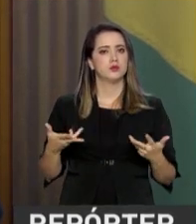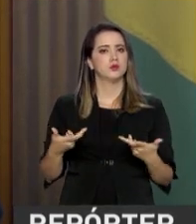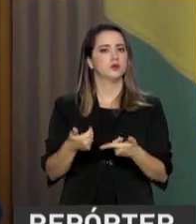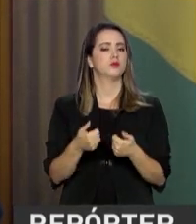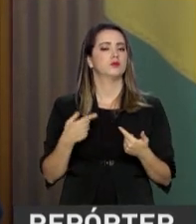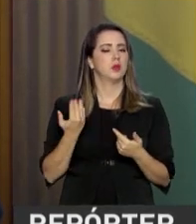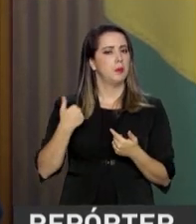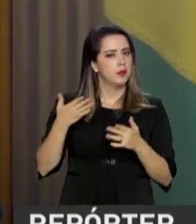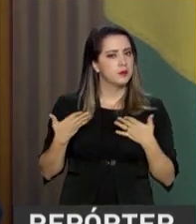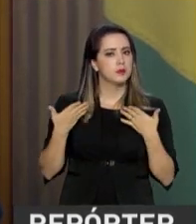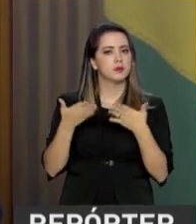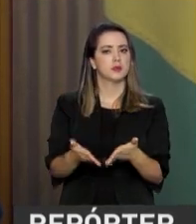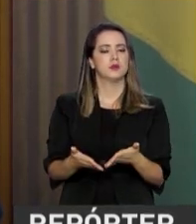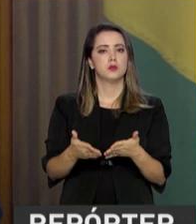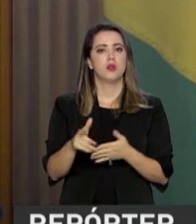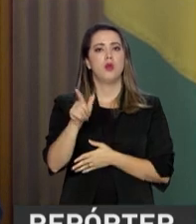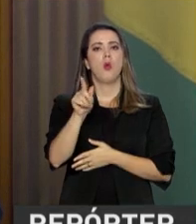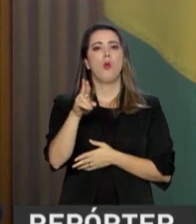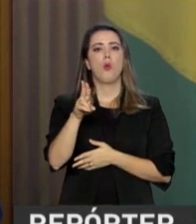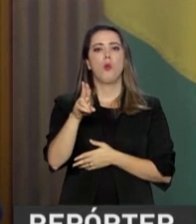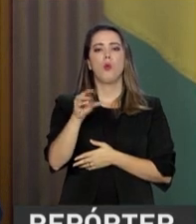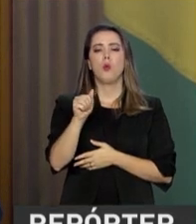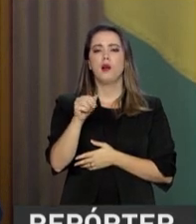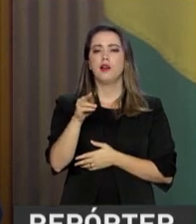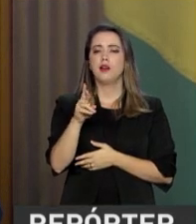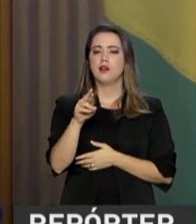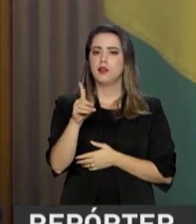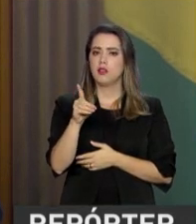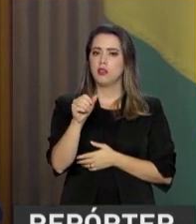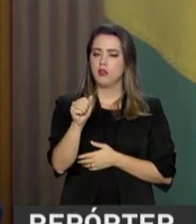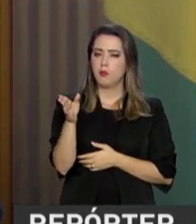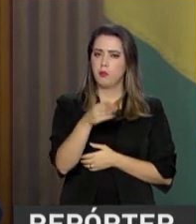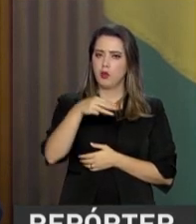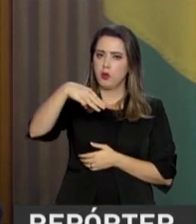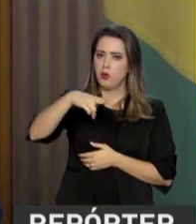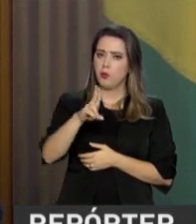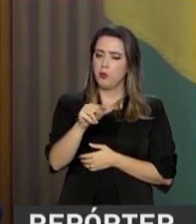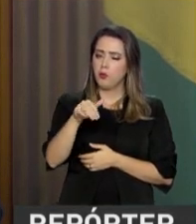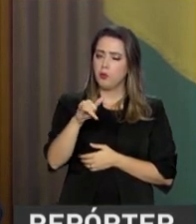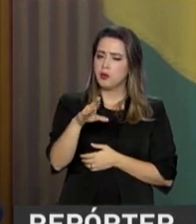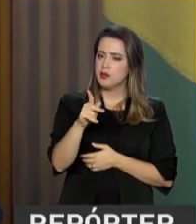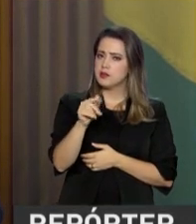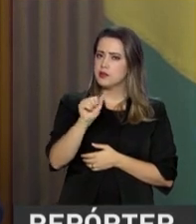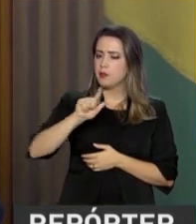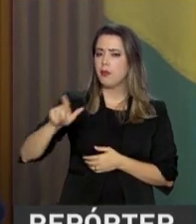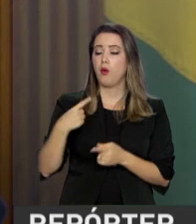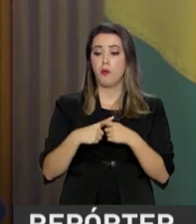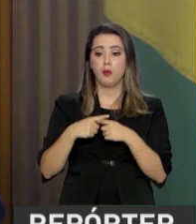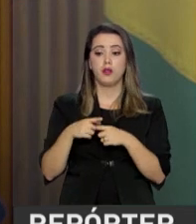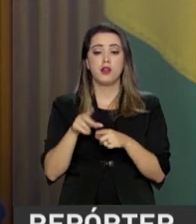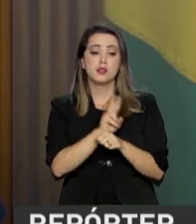mais participativa as guardas municipais porque de fora parte a circunstância de condicionalmente elas